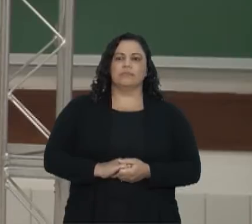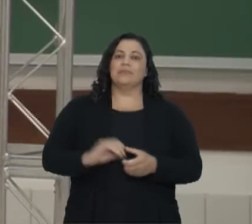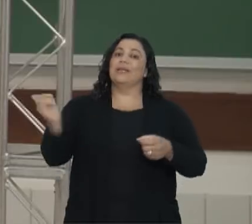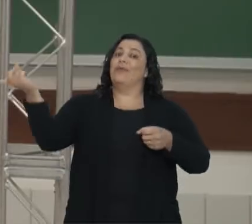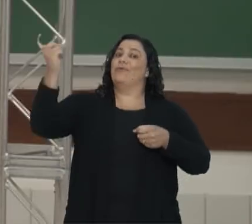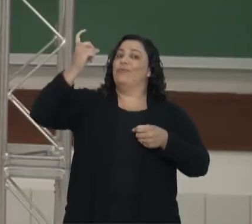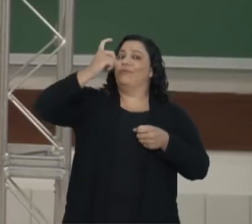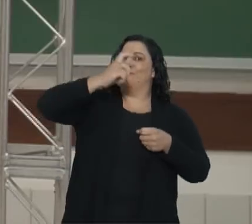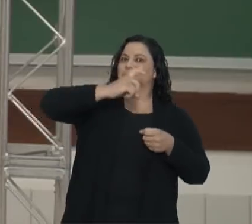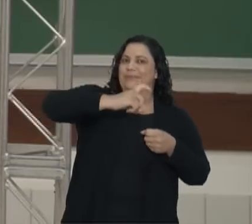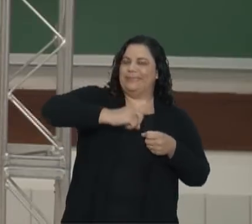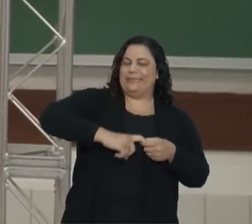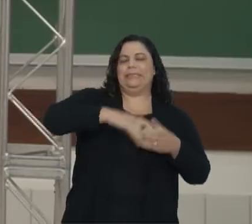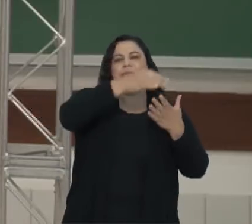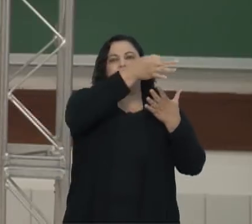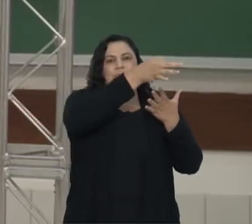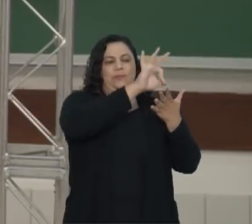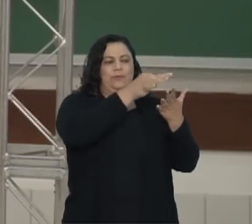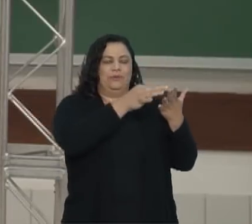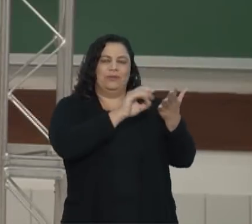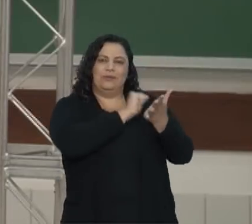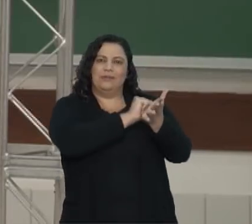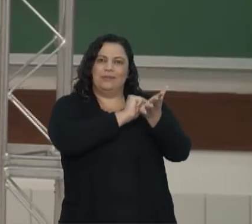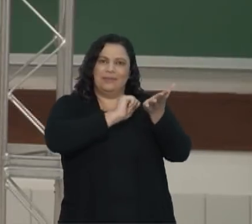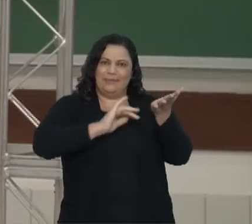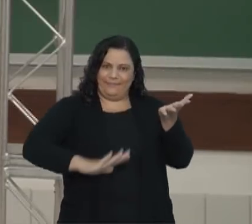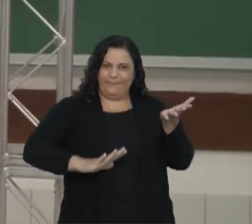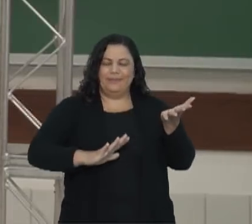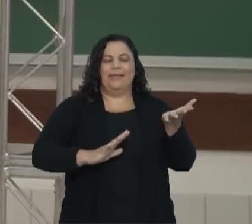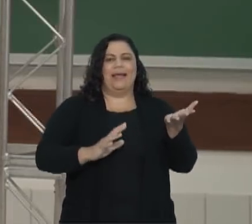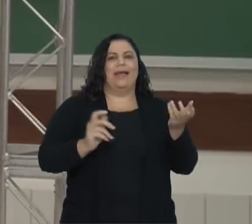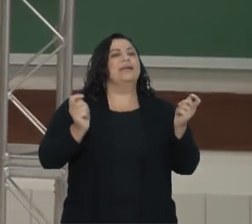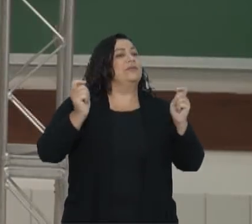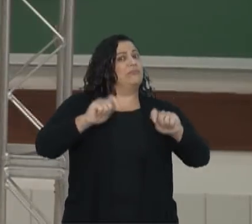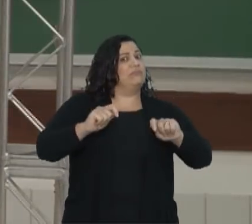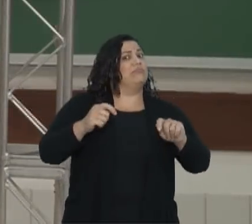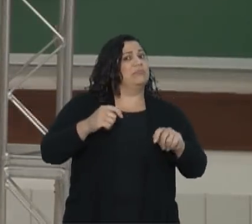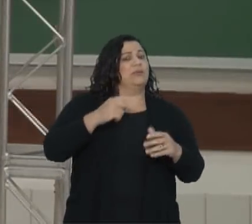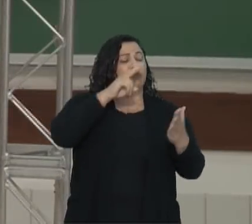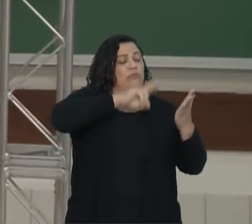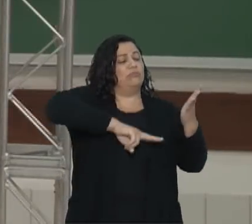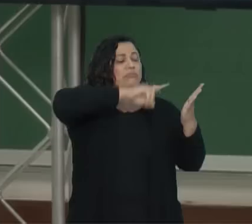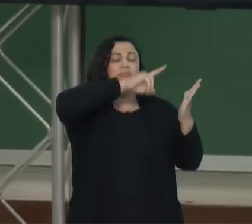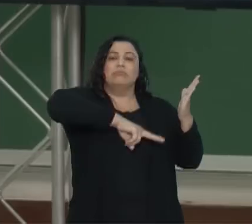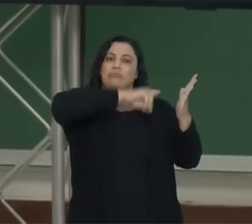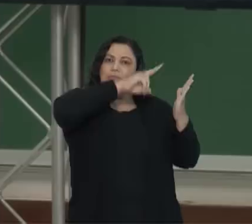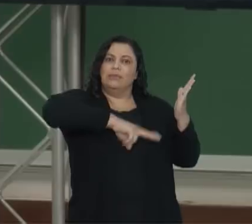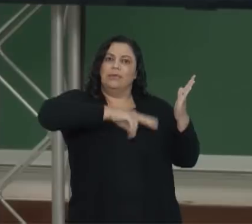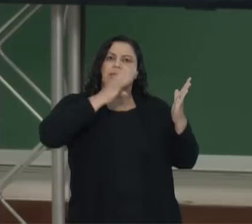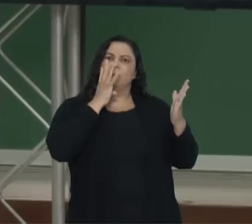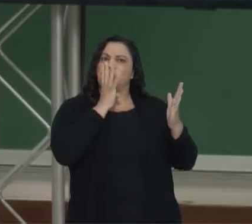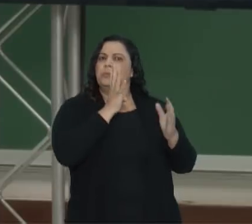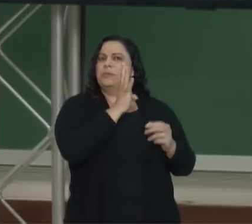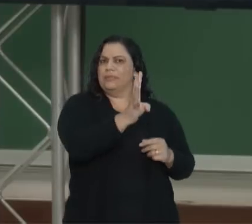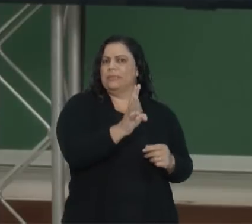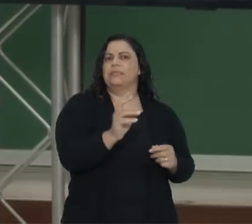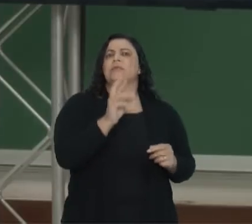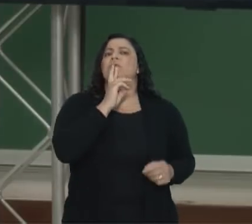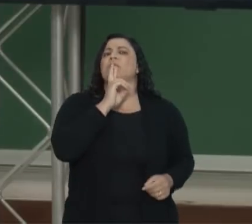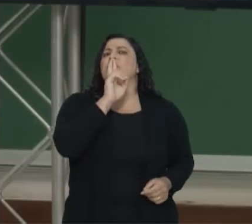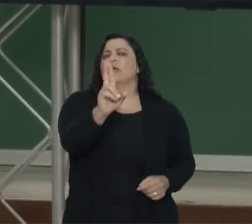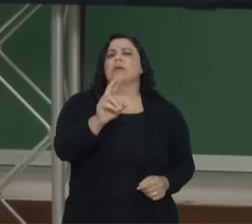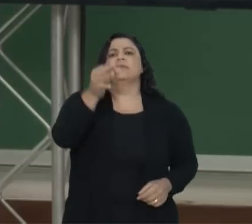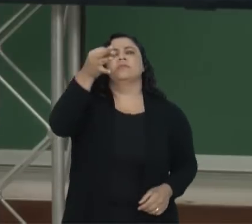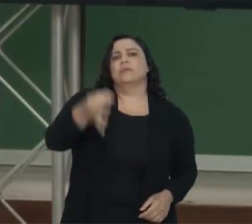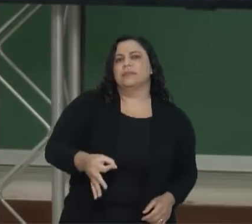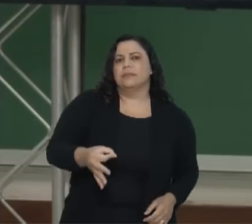Voltamos aqui então com a correção do exercício que eu deixei para vocês, espero que tenham lido com atenção ali. Vamos ver qual a resposta